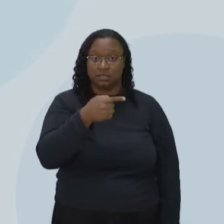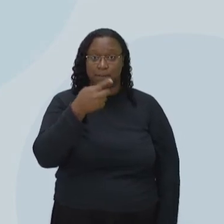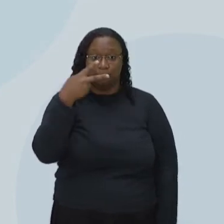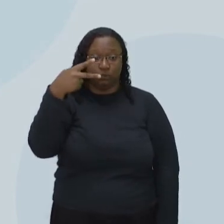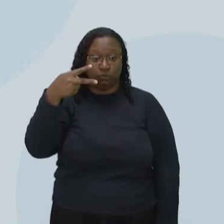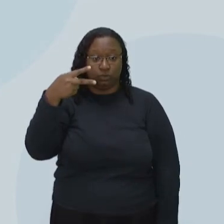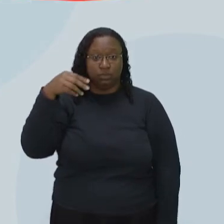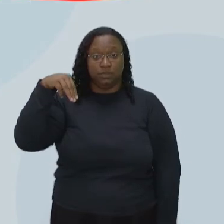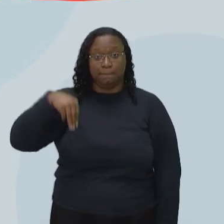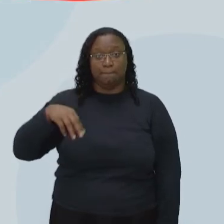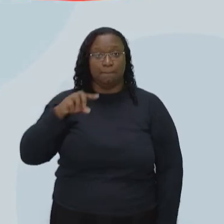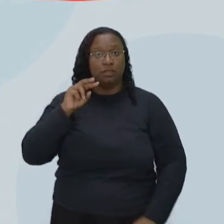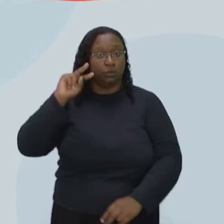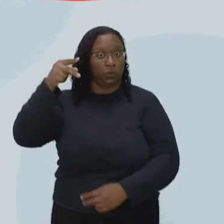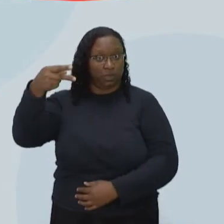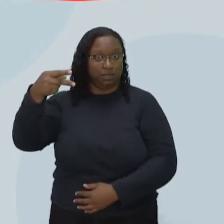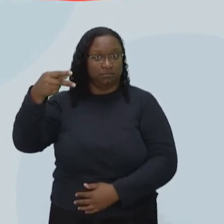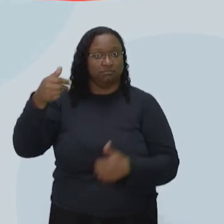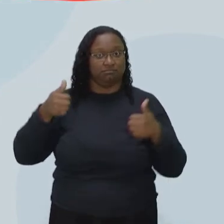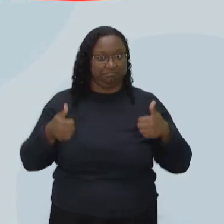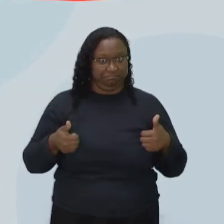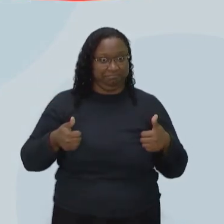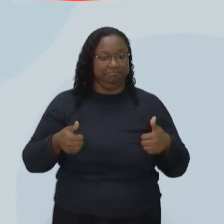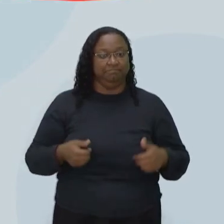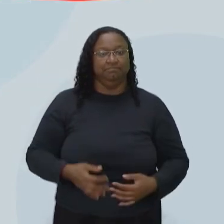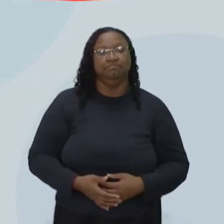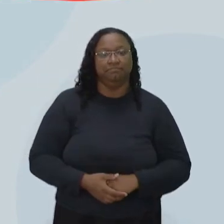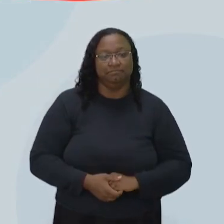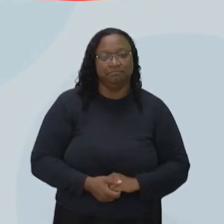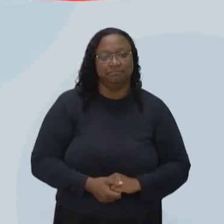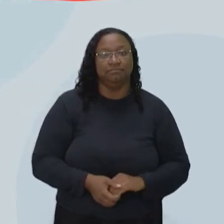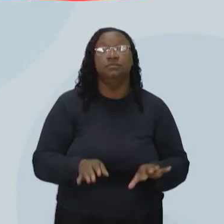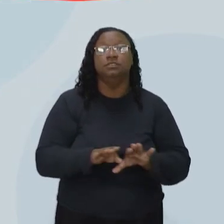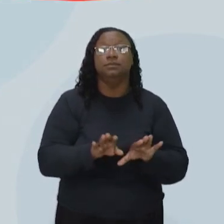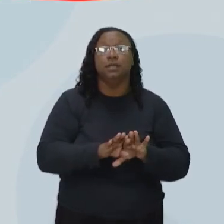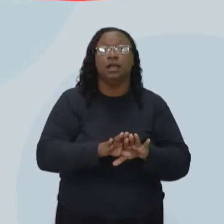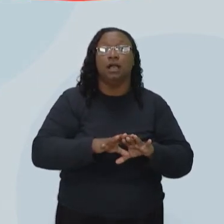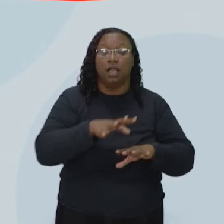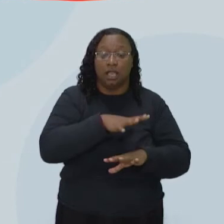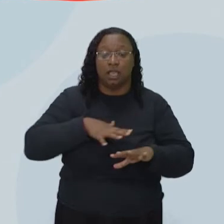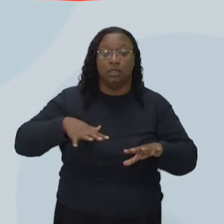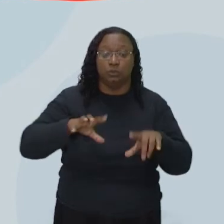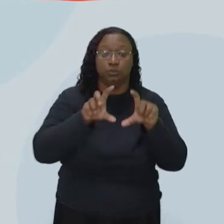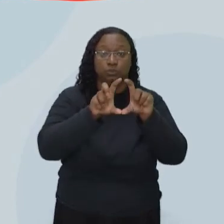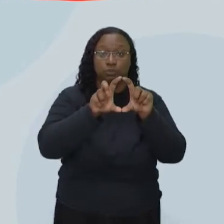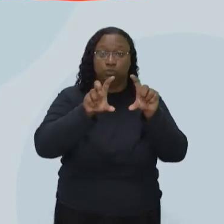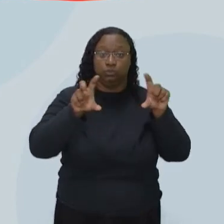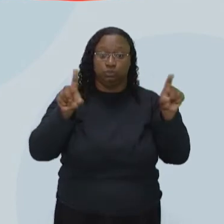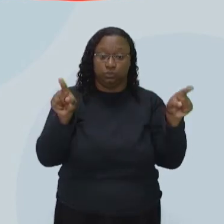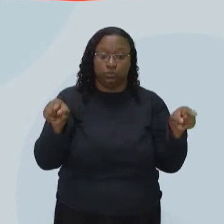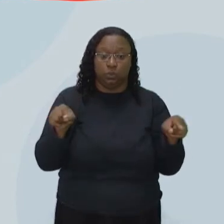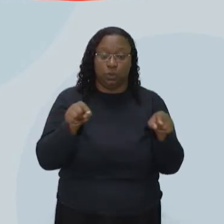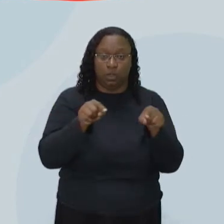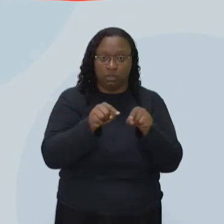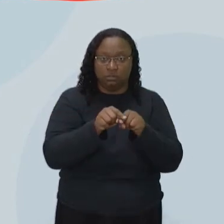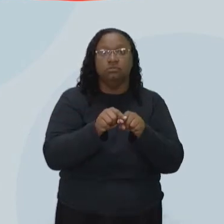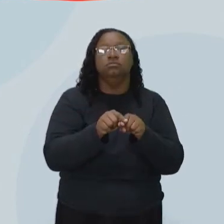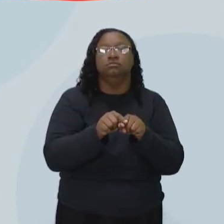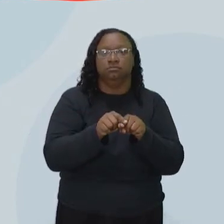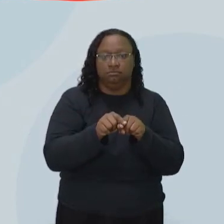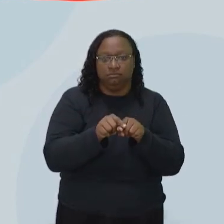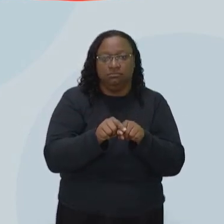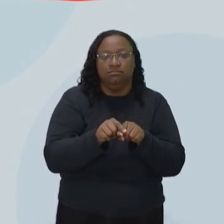área do rótulo em função também, e para a gente somar com essa